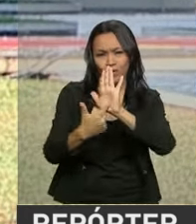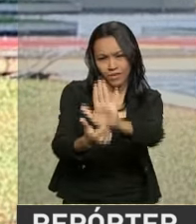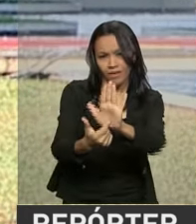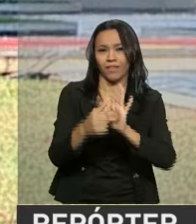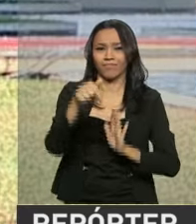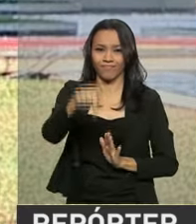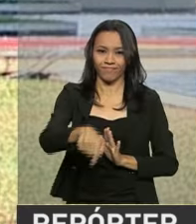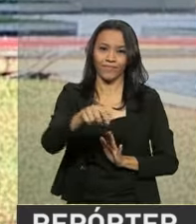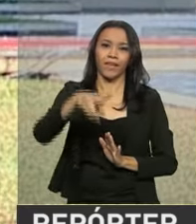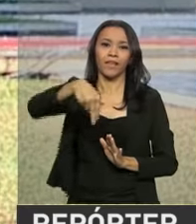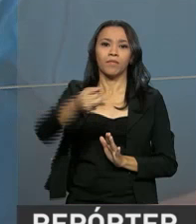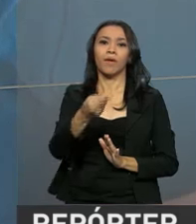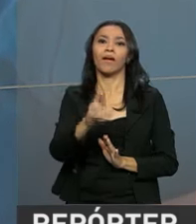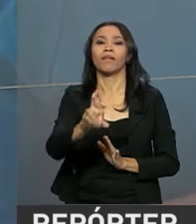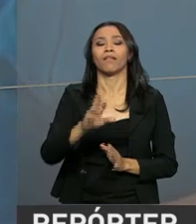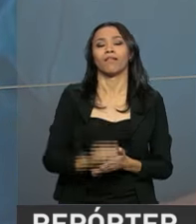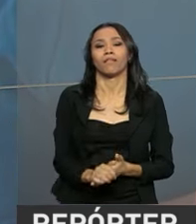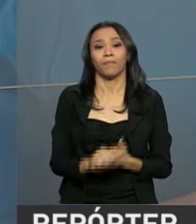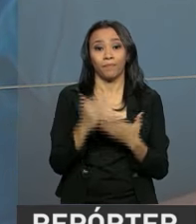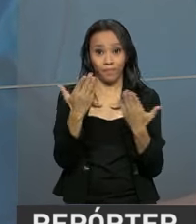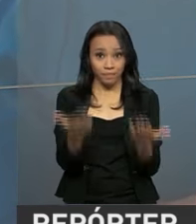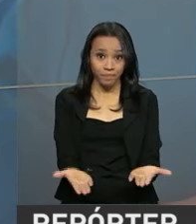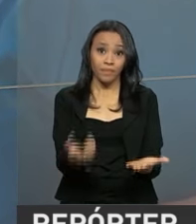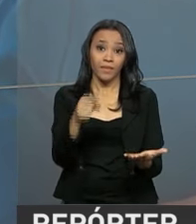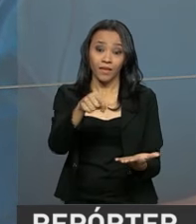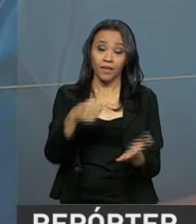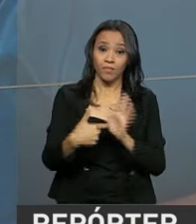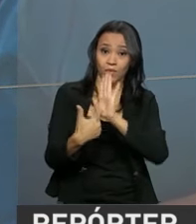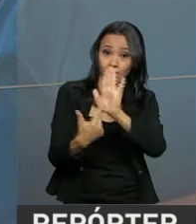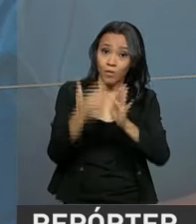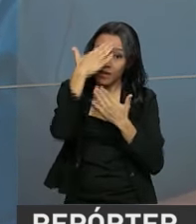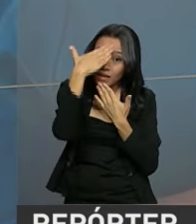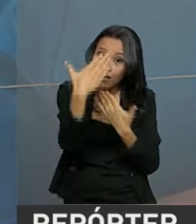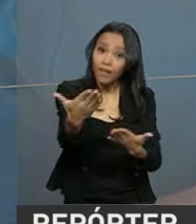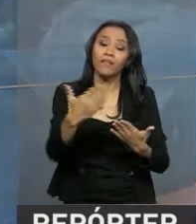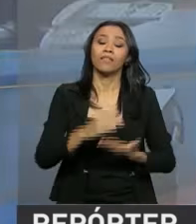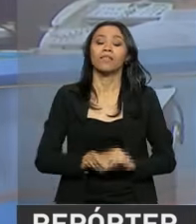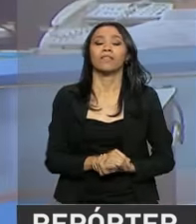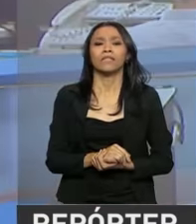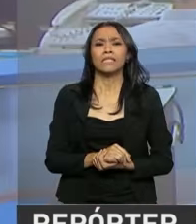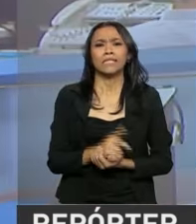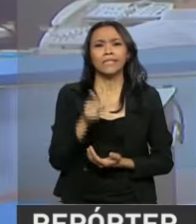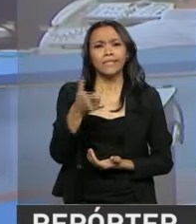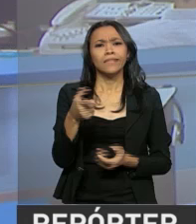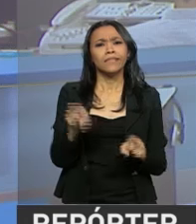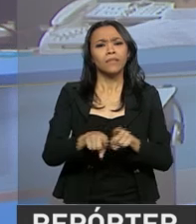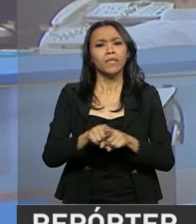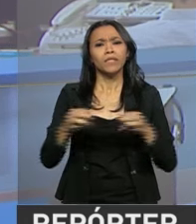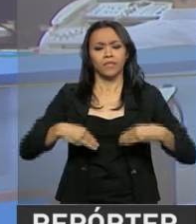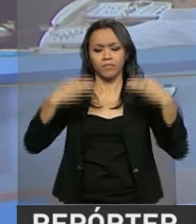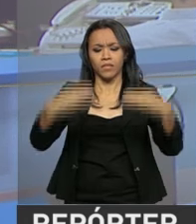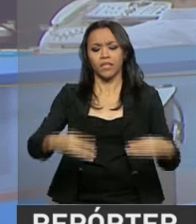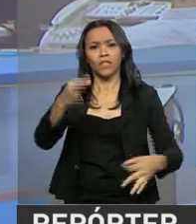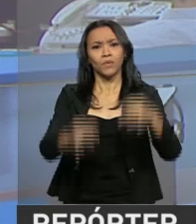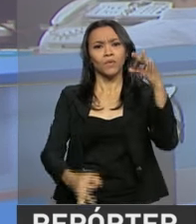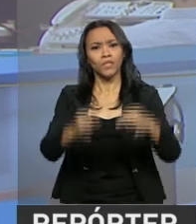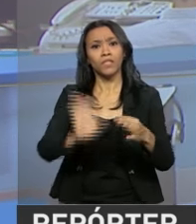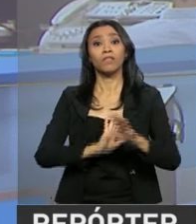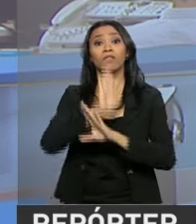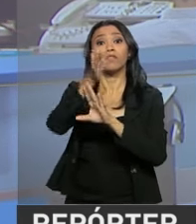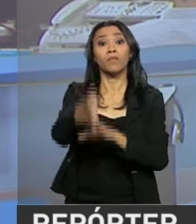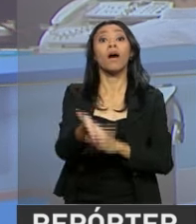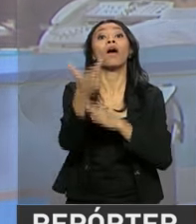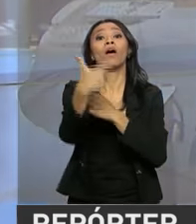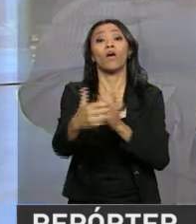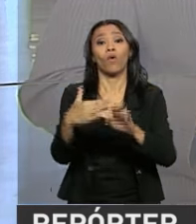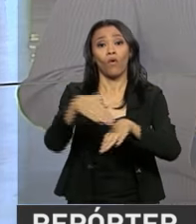reunião. Jaime. Daniela Almeida, ao vivo do Ministério da Justiça. Obrigado, Daniela. E do Ministério da Justiça, nós vamos agora conversar com